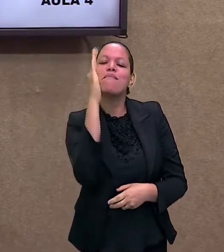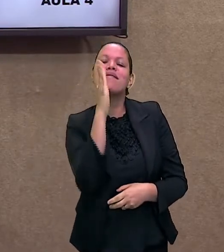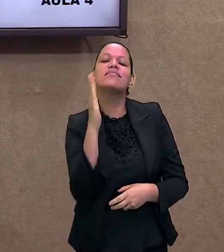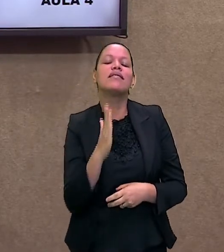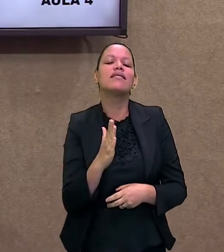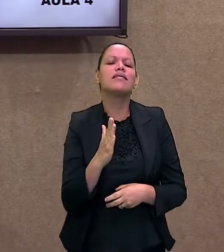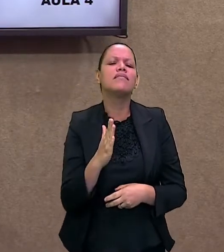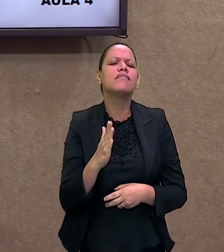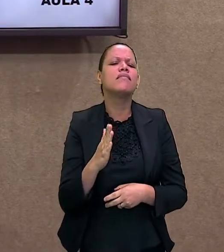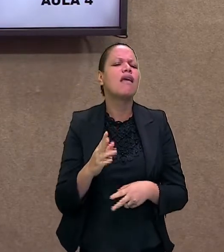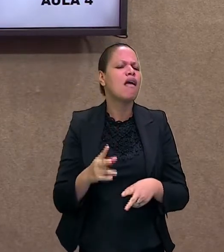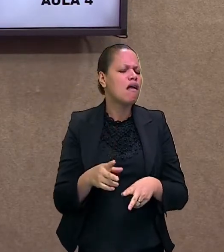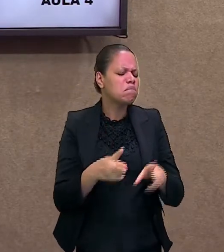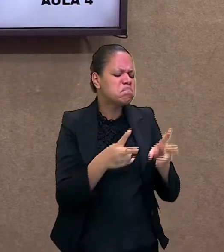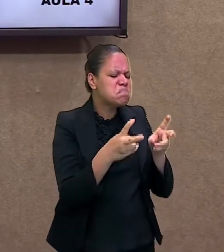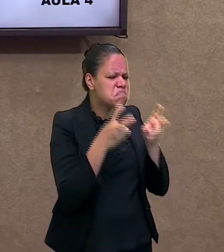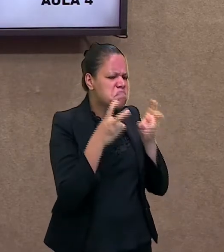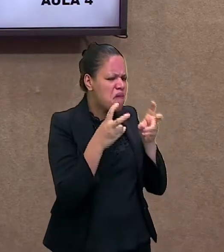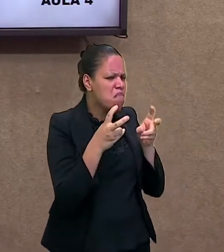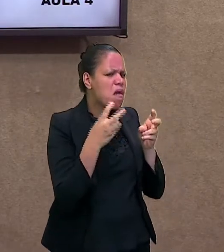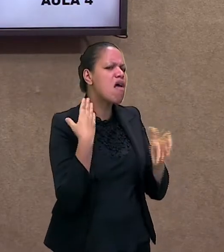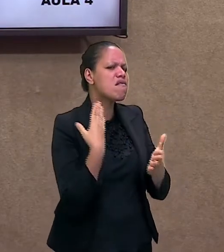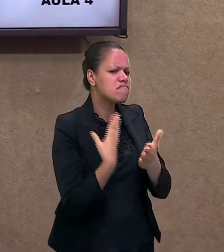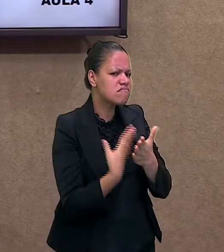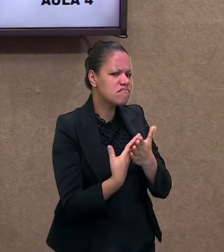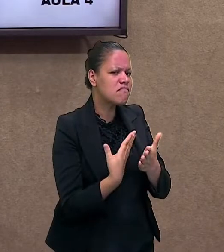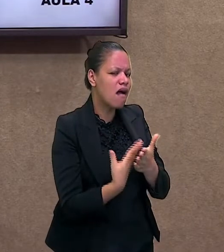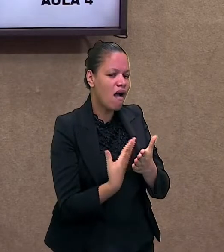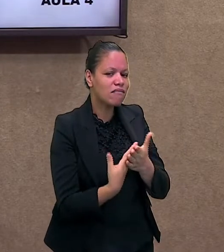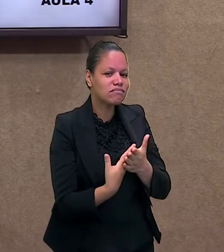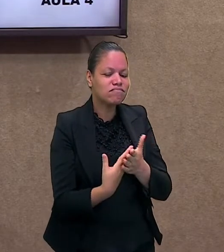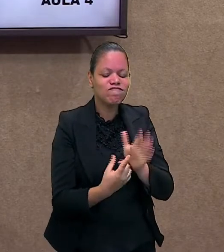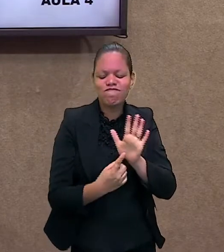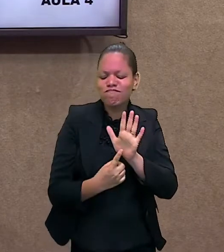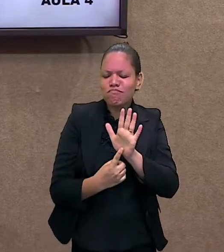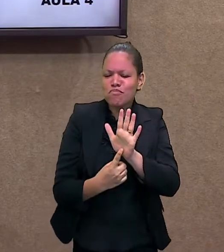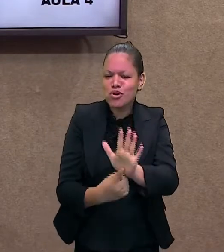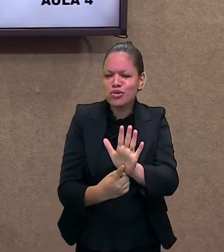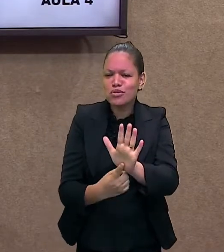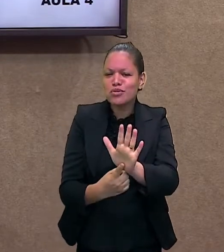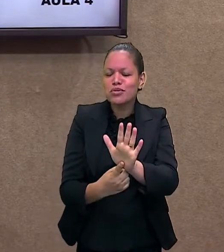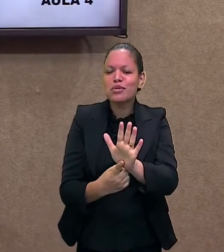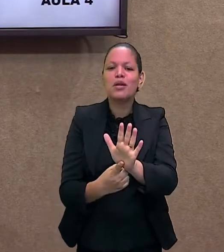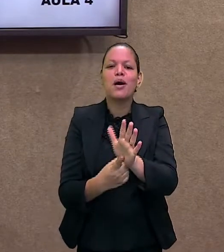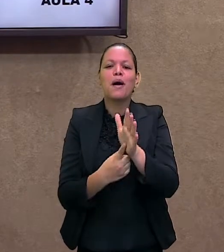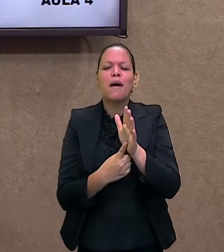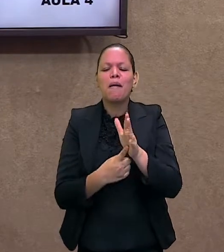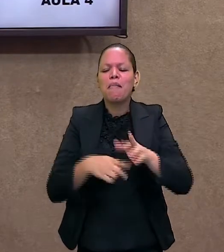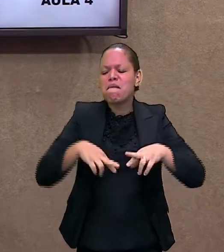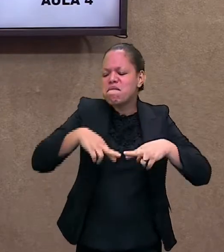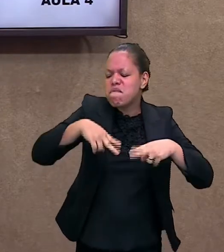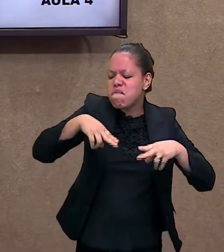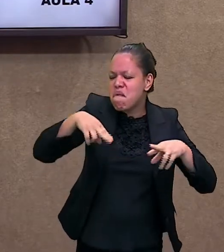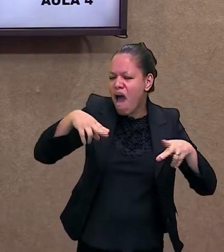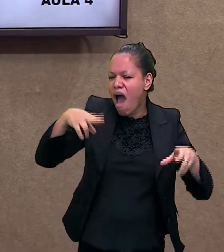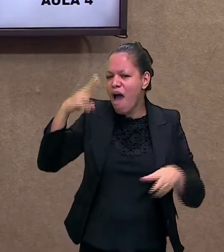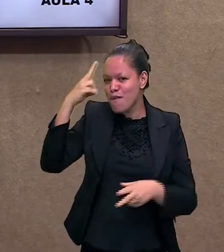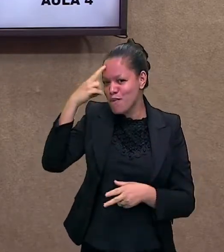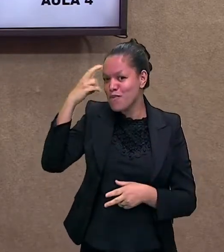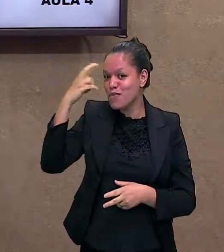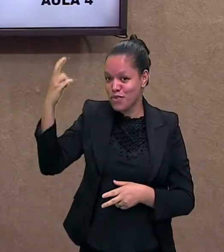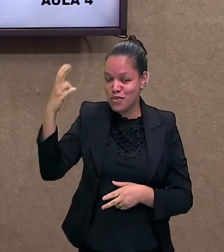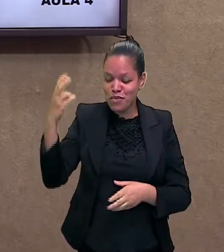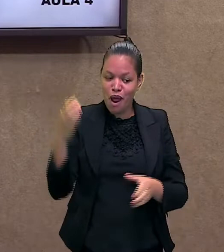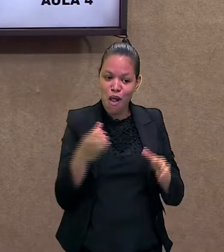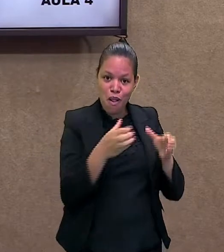aulas nós estamos falando de bastante cultura, cultura local, cultura dos imigrantes. É porque no